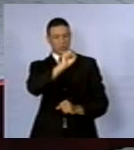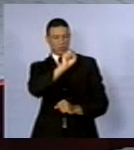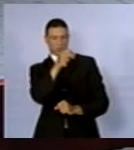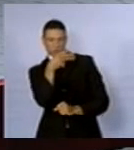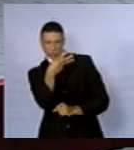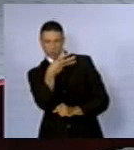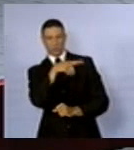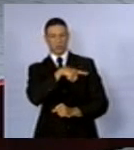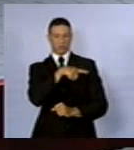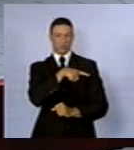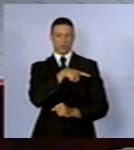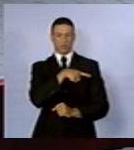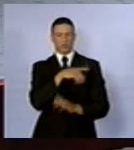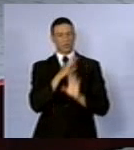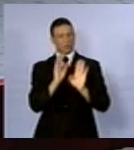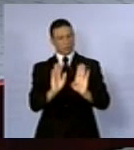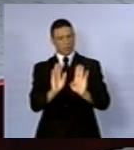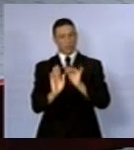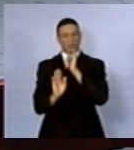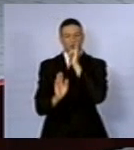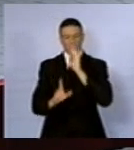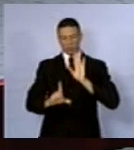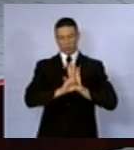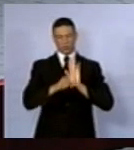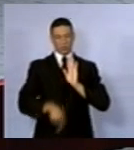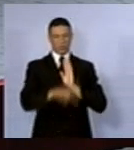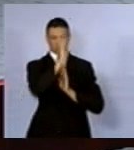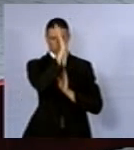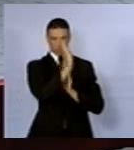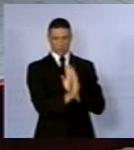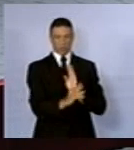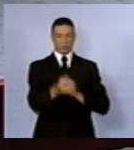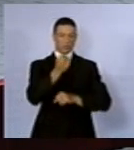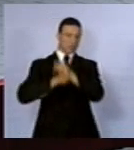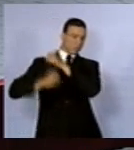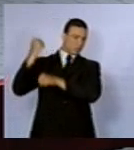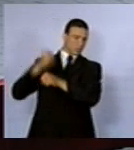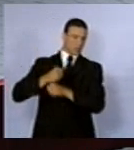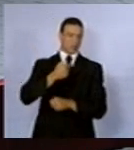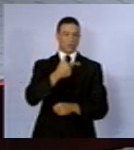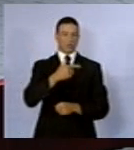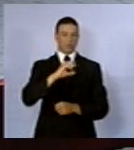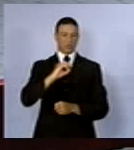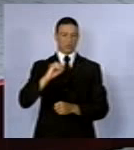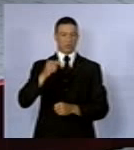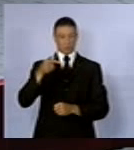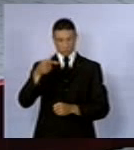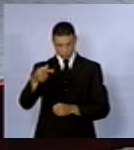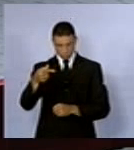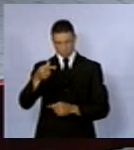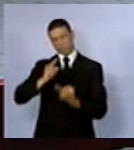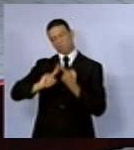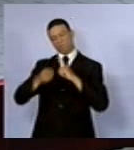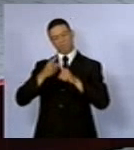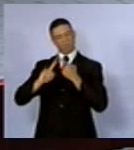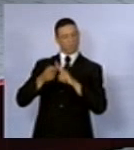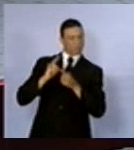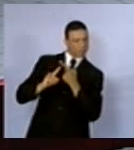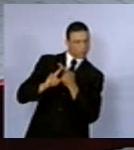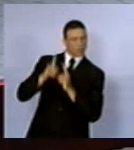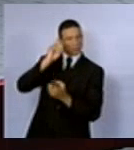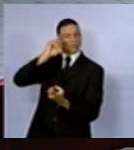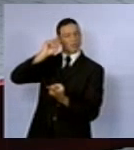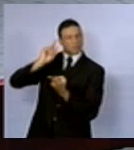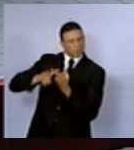Como não podia deixar de ser, o legislador brasileiro, em 2007, quando começou a discussão desse assunto, promoveu um